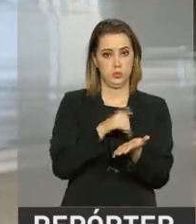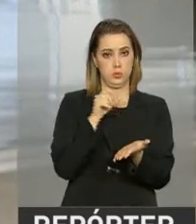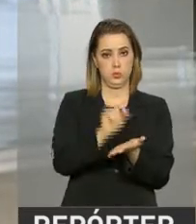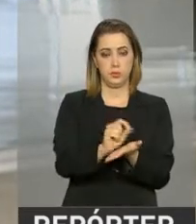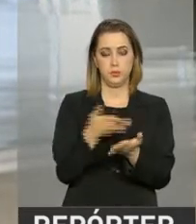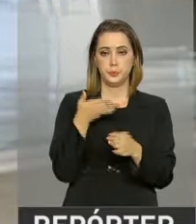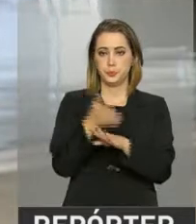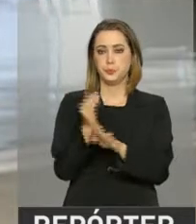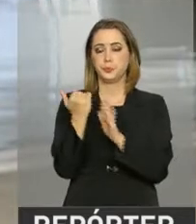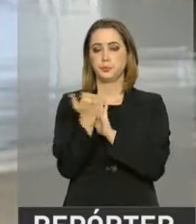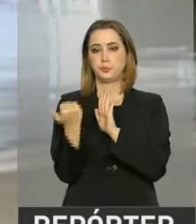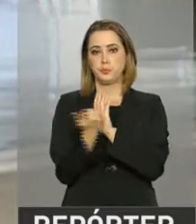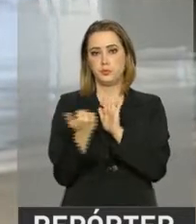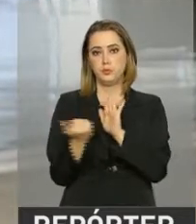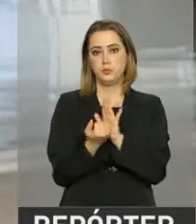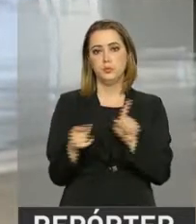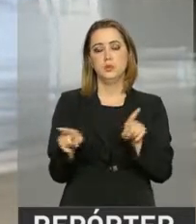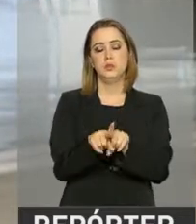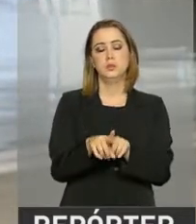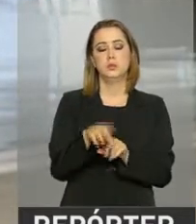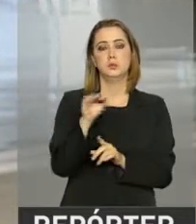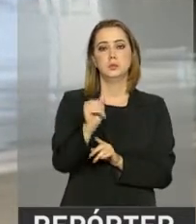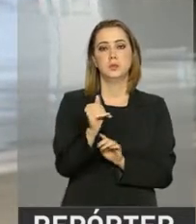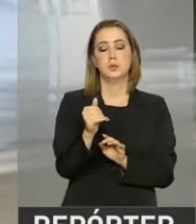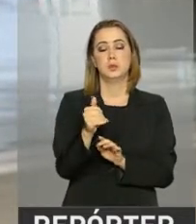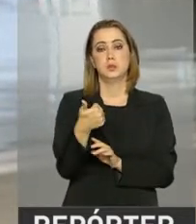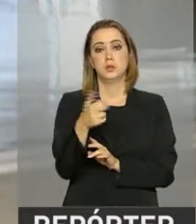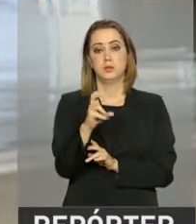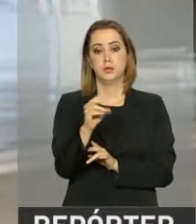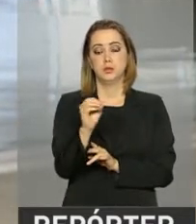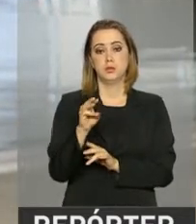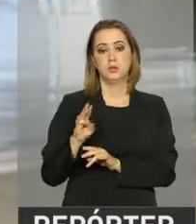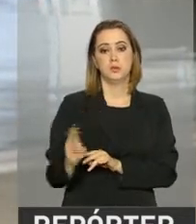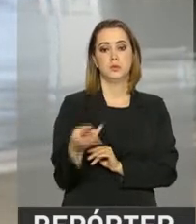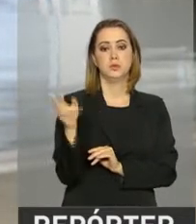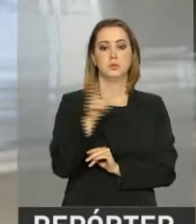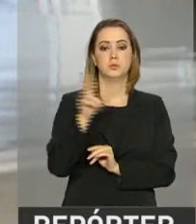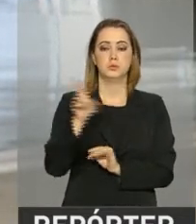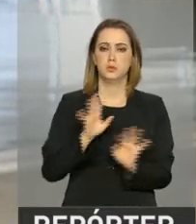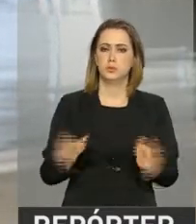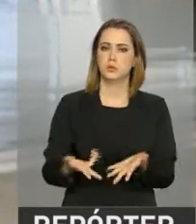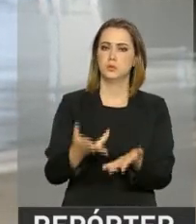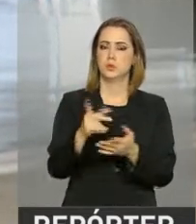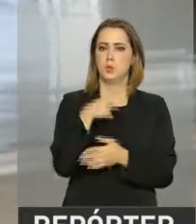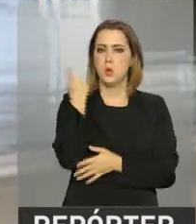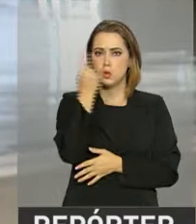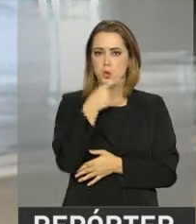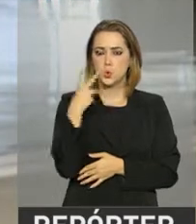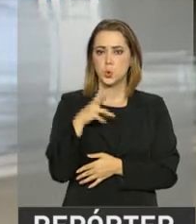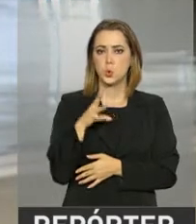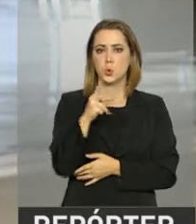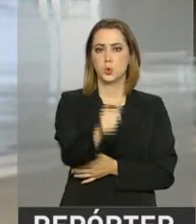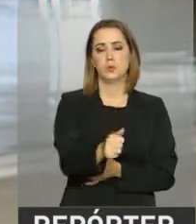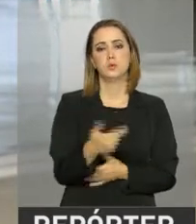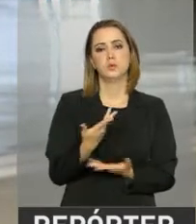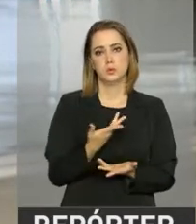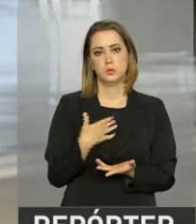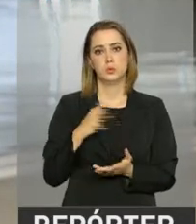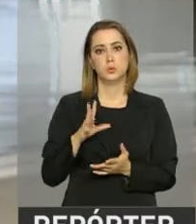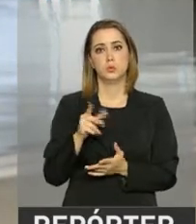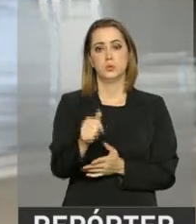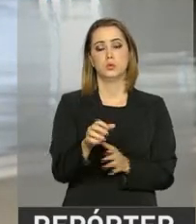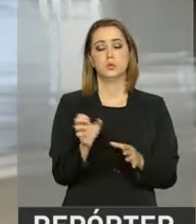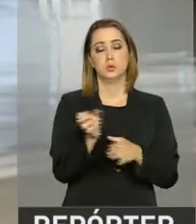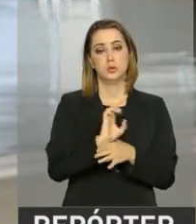150 milhões de reais para o programa de fomento à escola integral esse programa ele teve a inscrição de todos os estados da federação